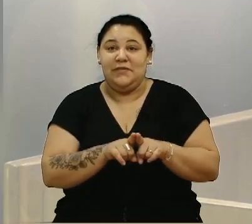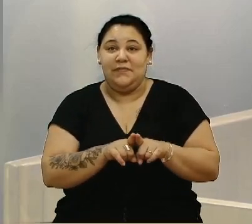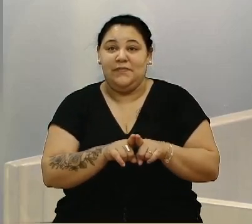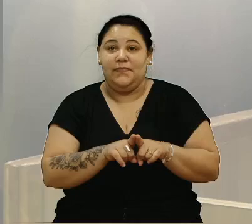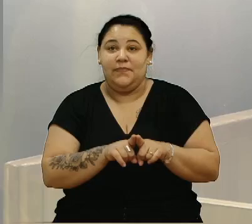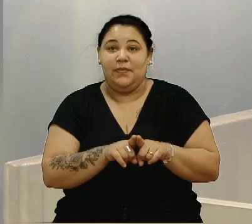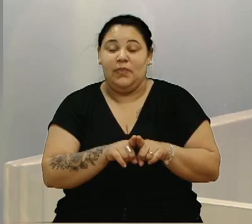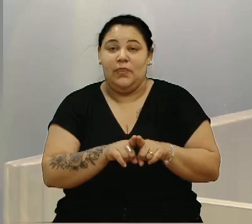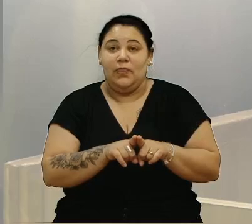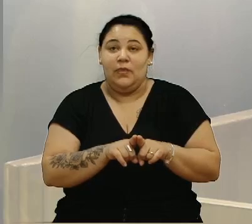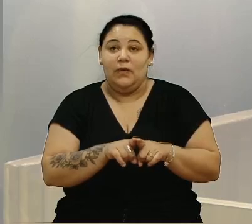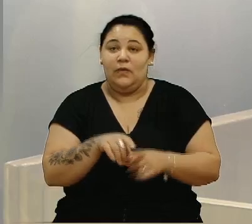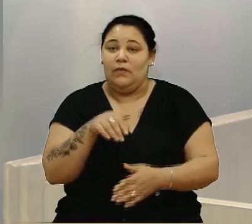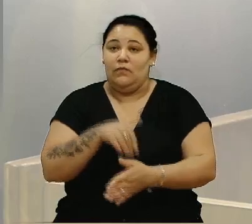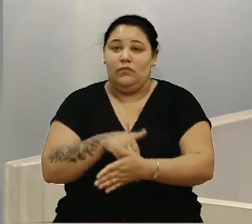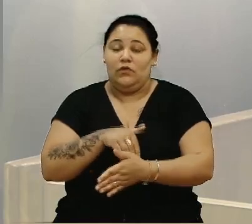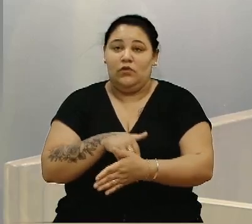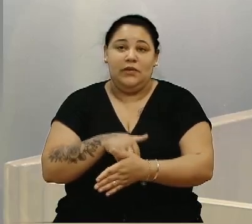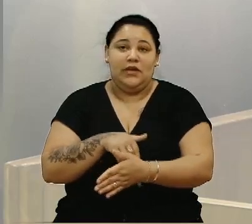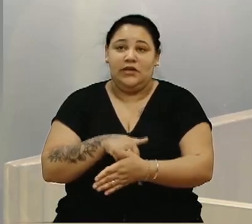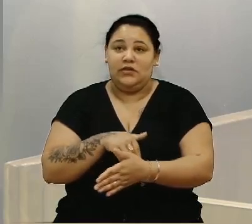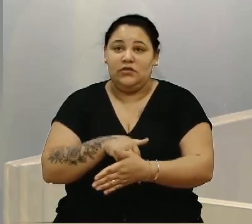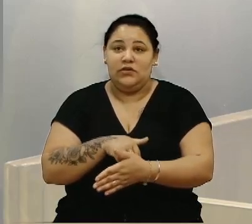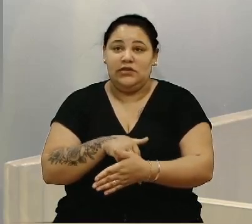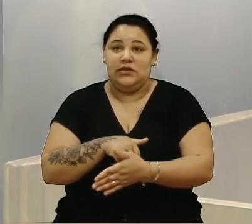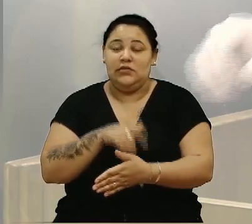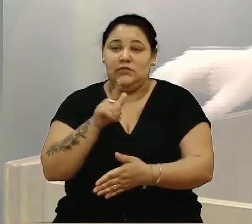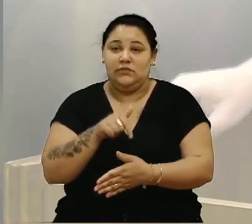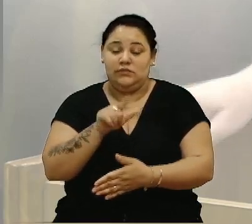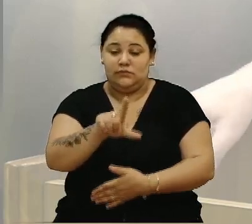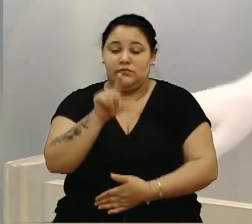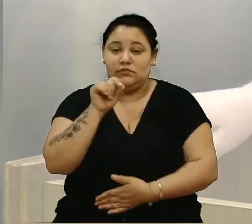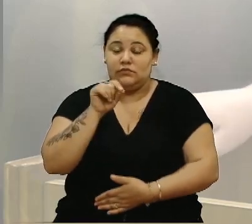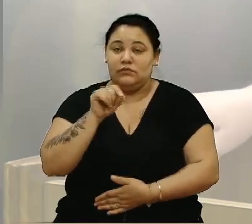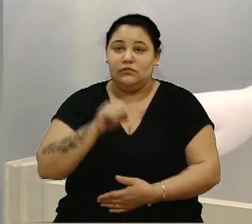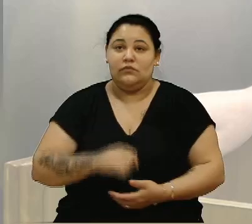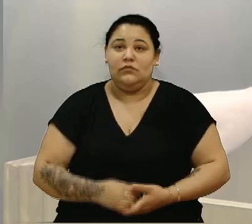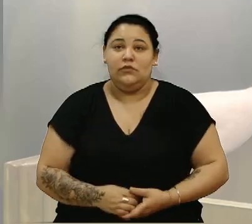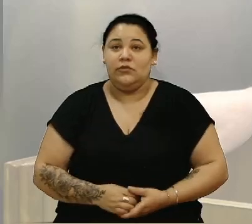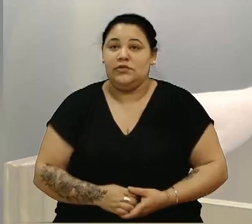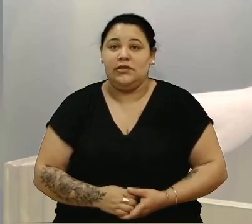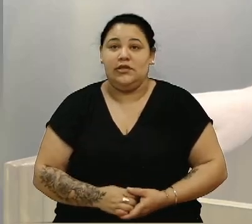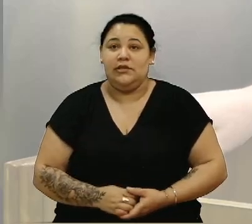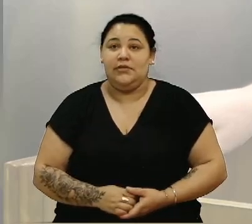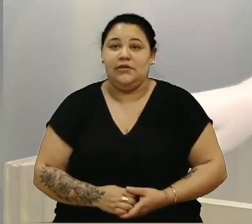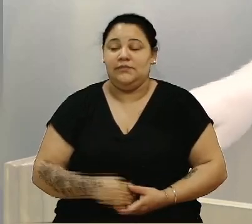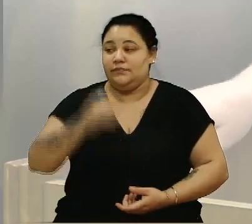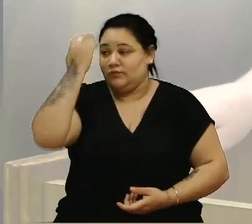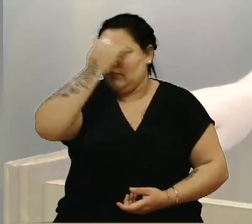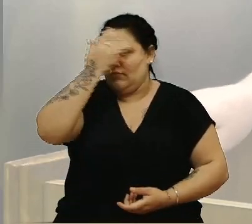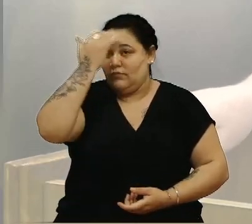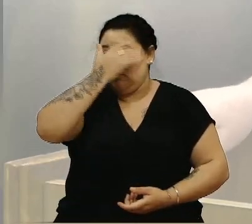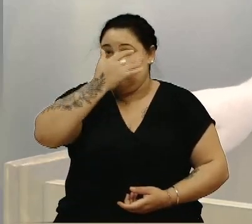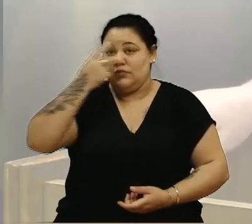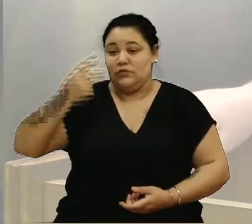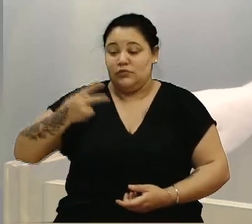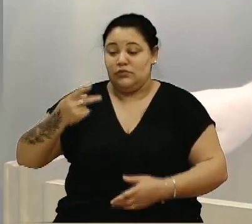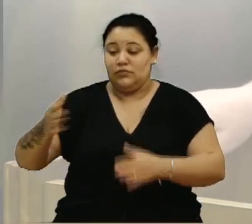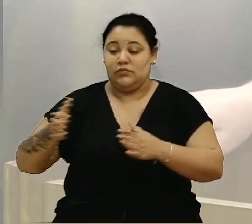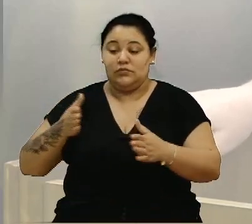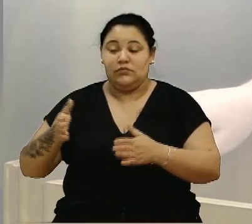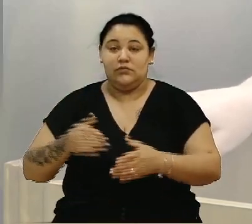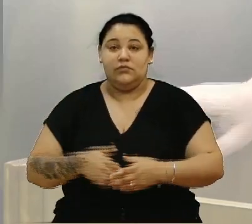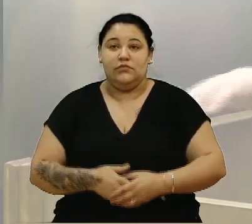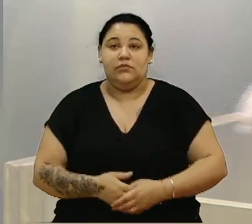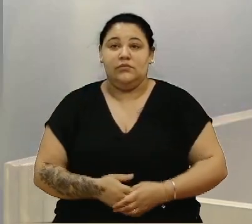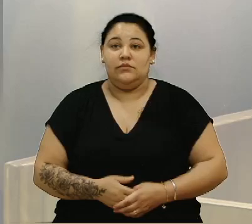Numa eleição que o voto útil pode ter definido a ida do candidato Adiló para o segundo turno.